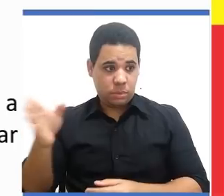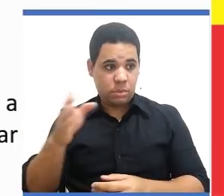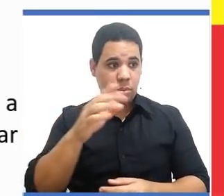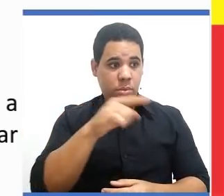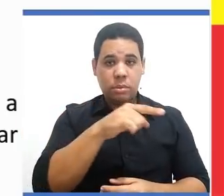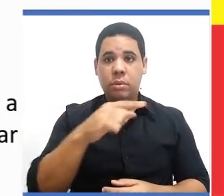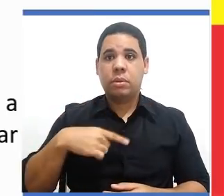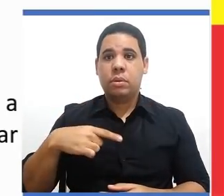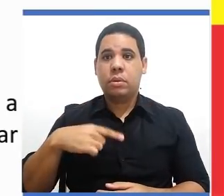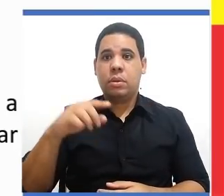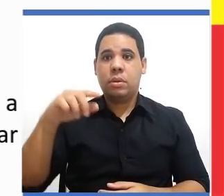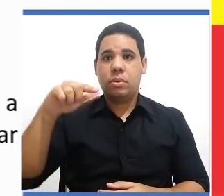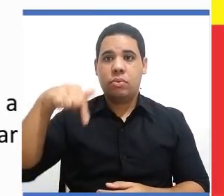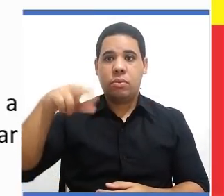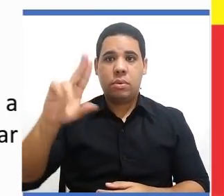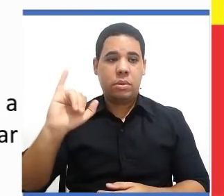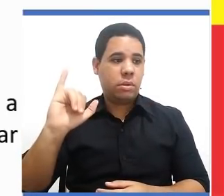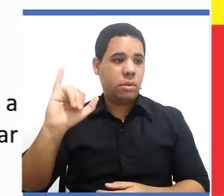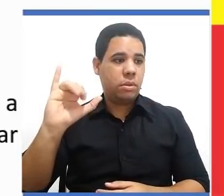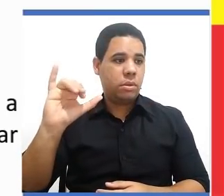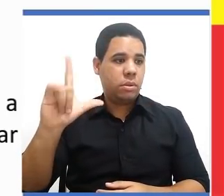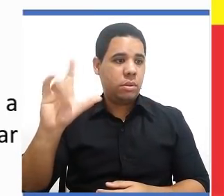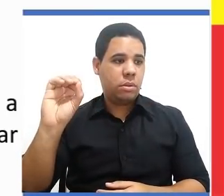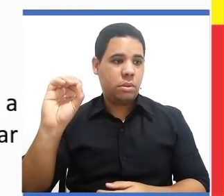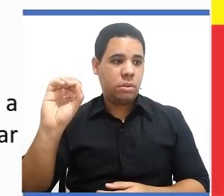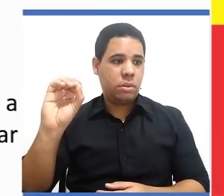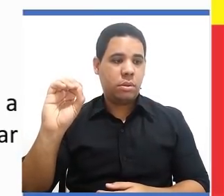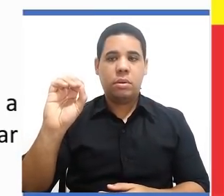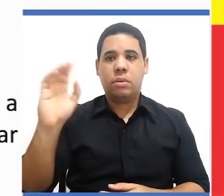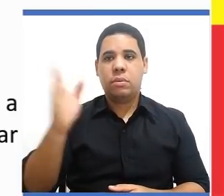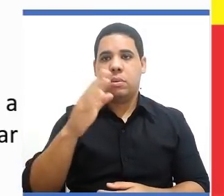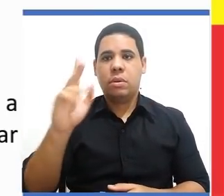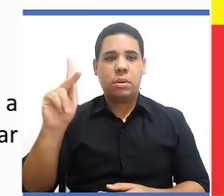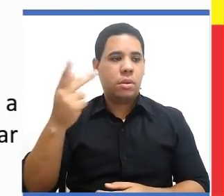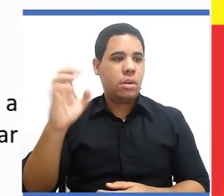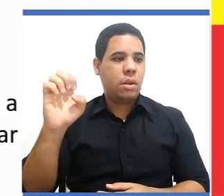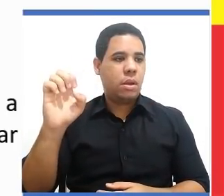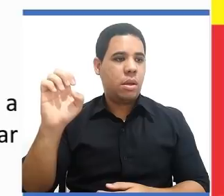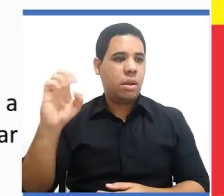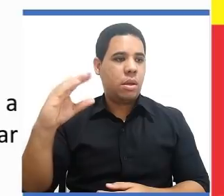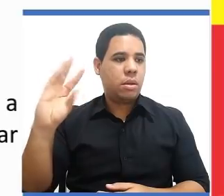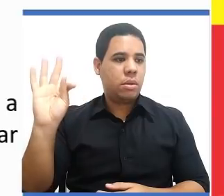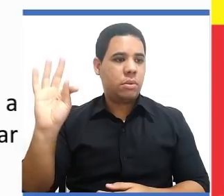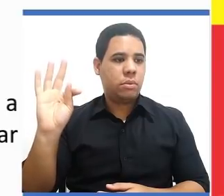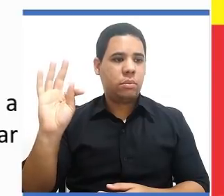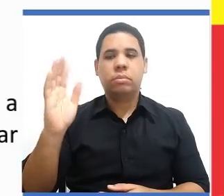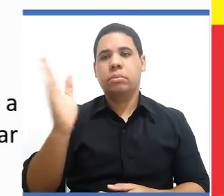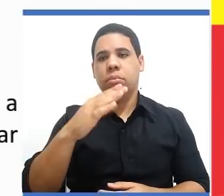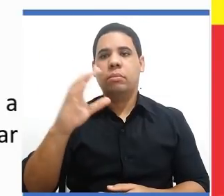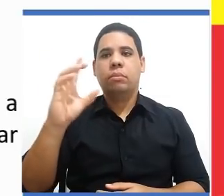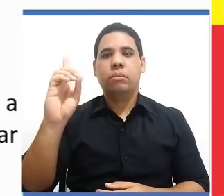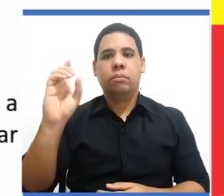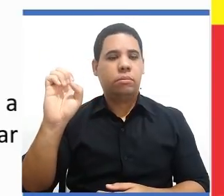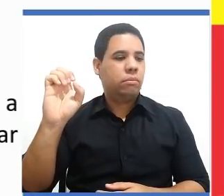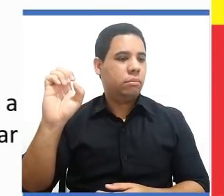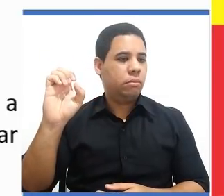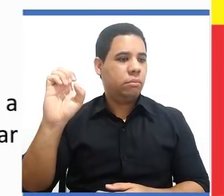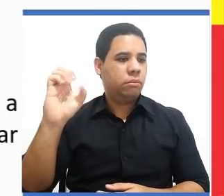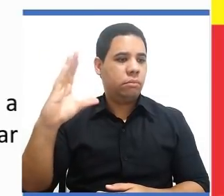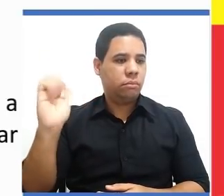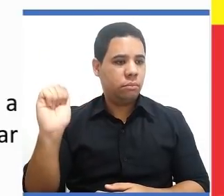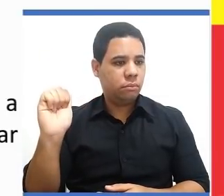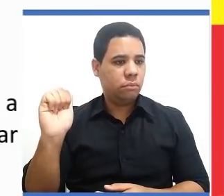quilo, hecto, deca e a unidade que a gente está é o metro. Deci, centi e mili. Como